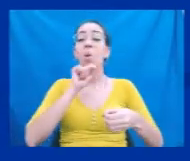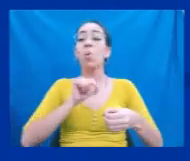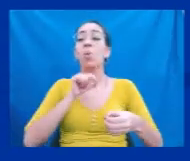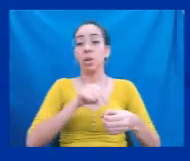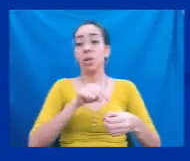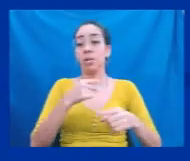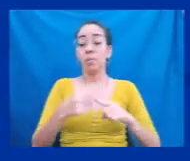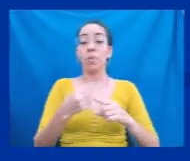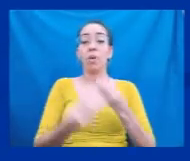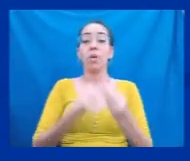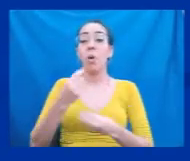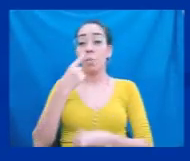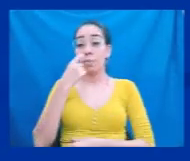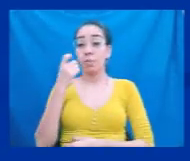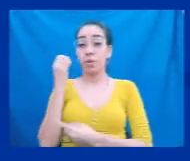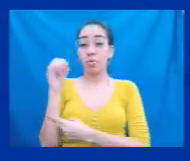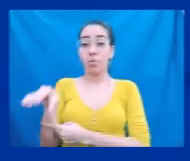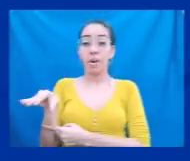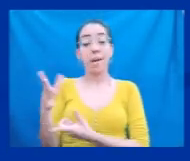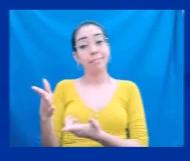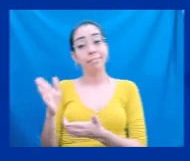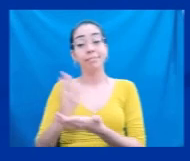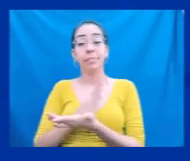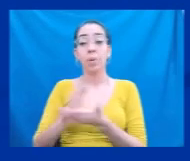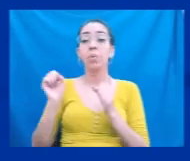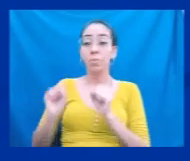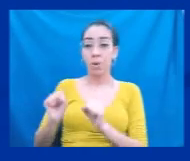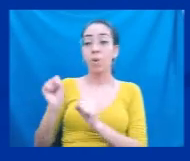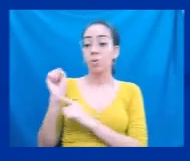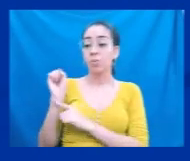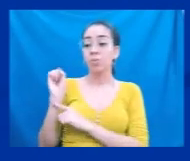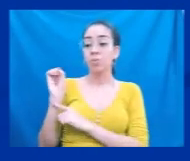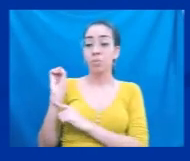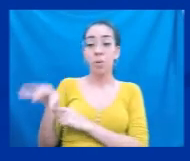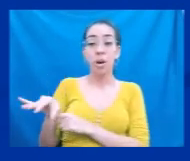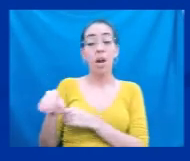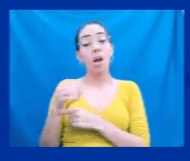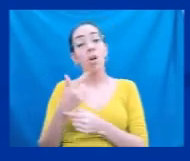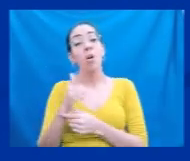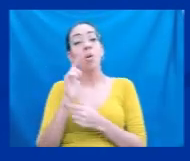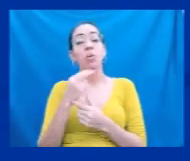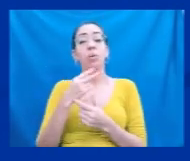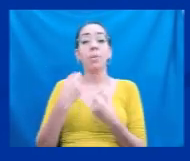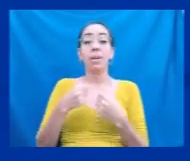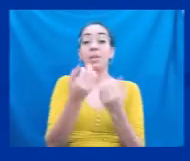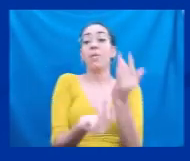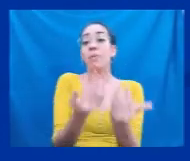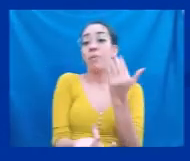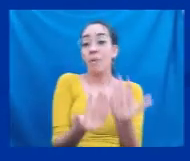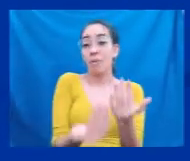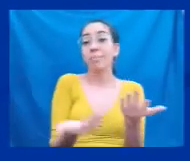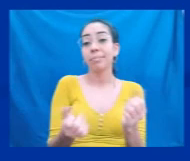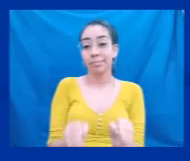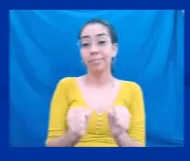ser neutralizados e outros, infelizmente, só tem um processo adequado que é a incineração. Esses detalhes eu